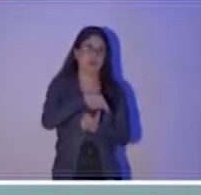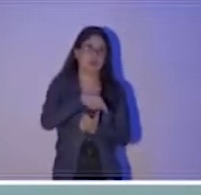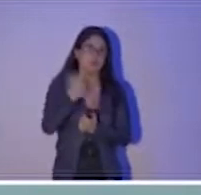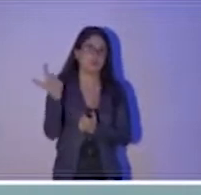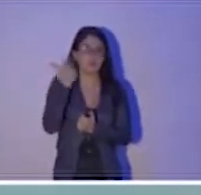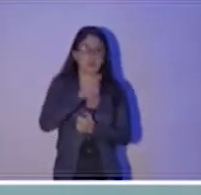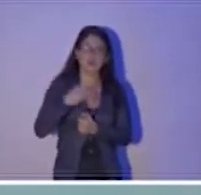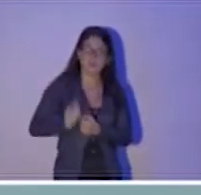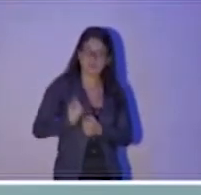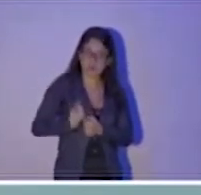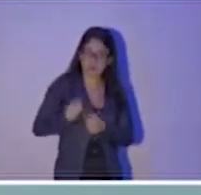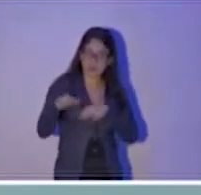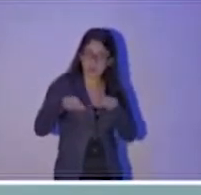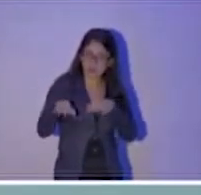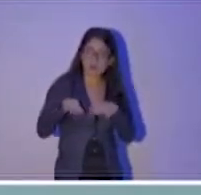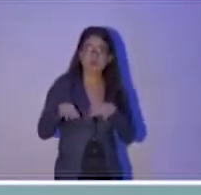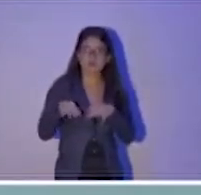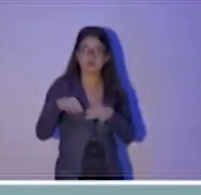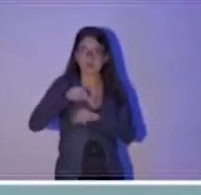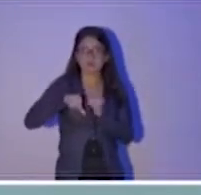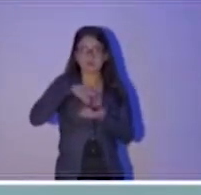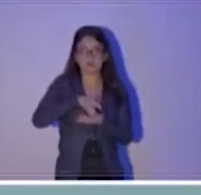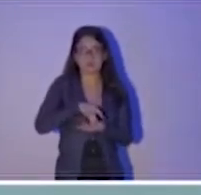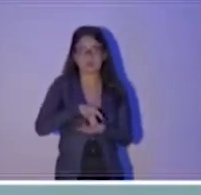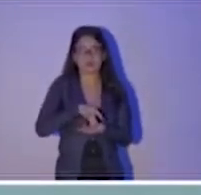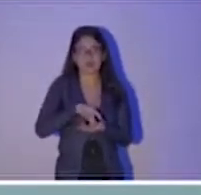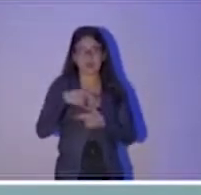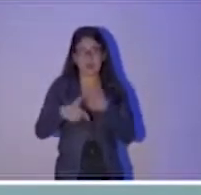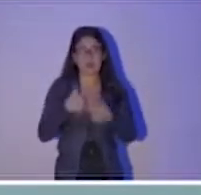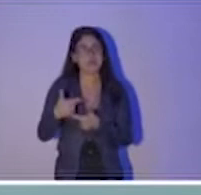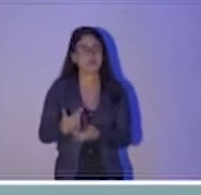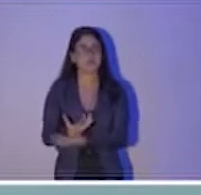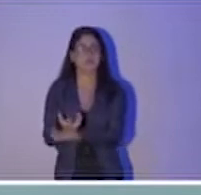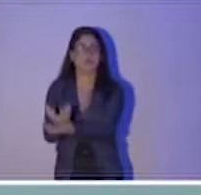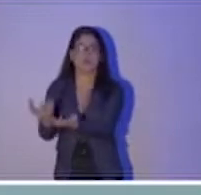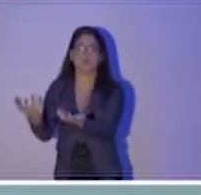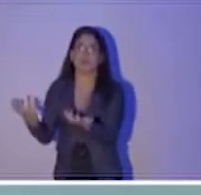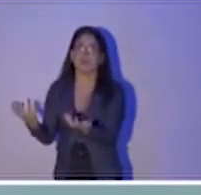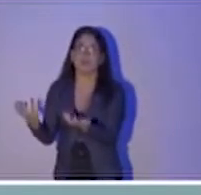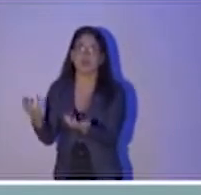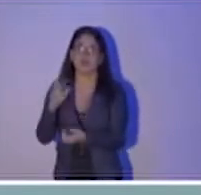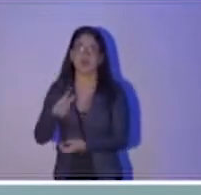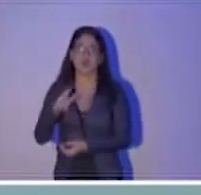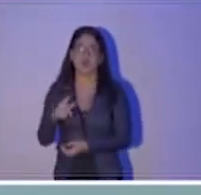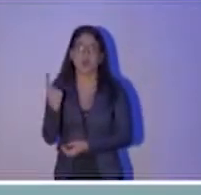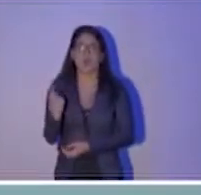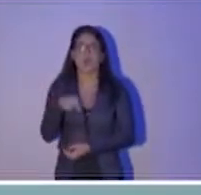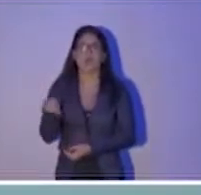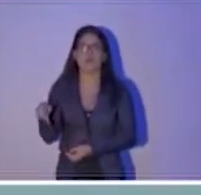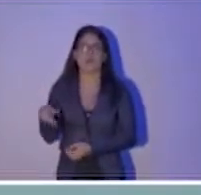Isso é trabalho para muita gente. Isso é mais do que o trabalho para uma dona